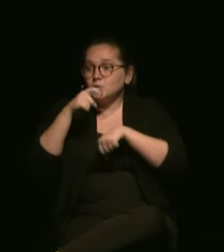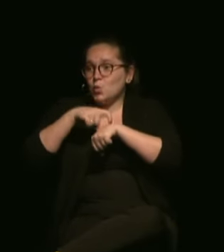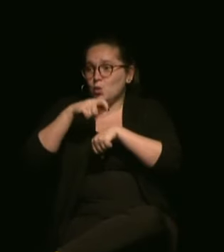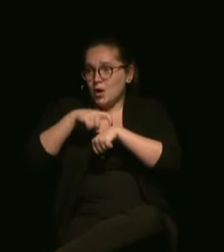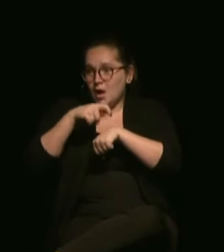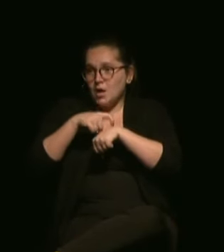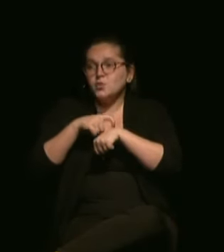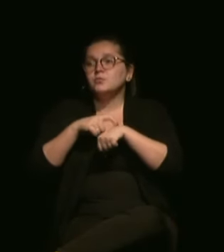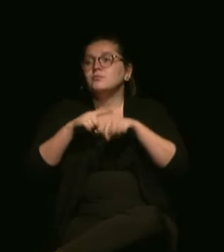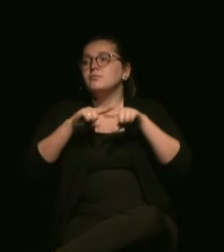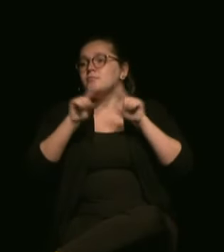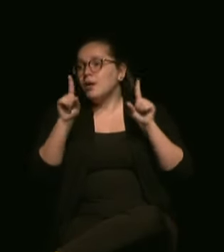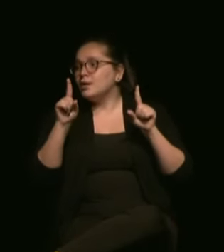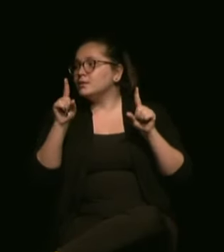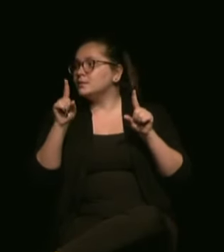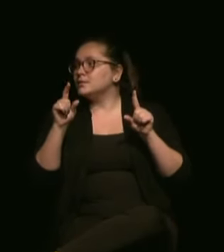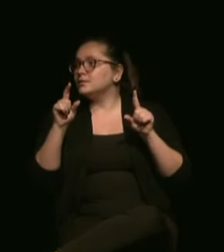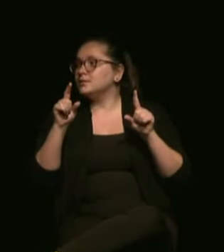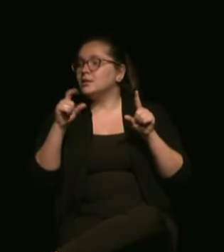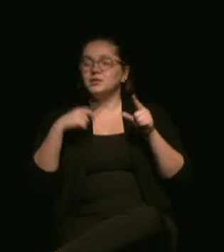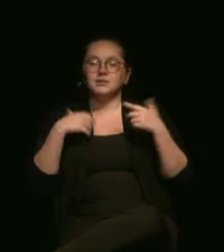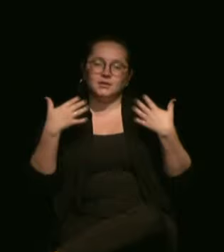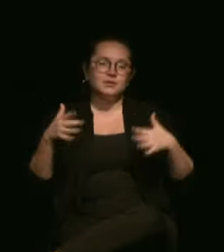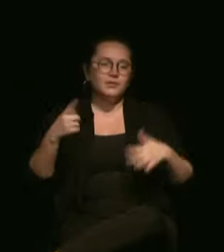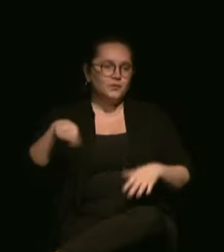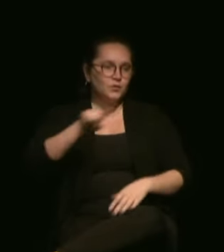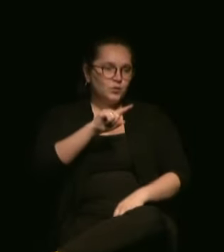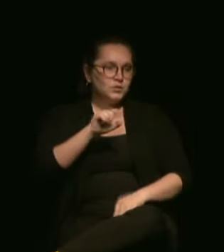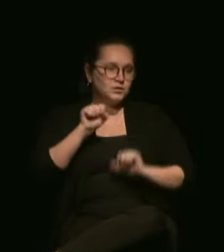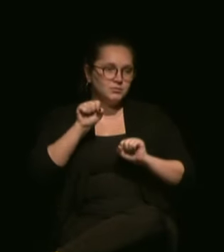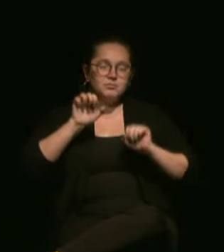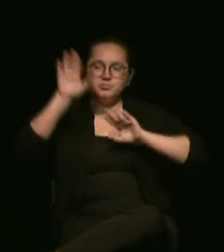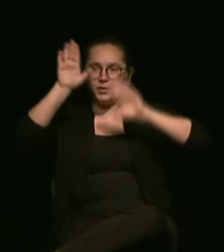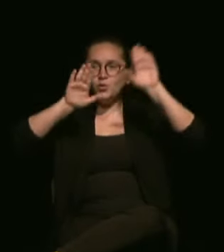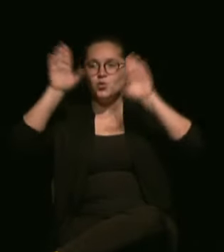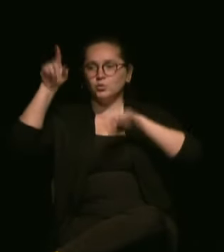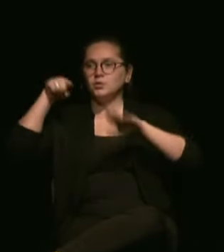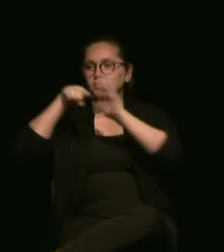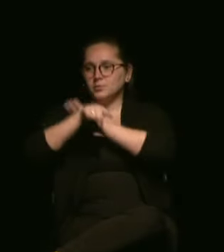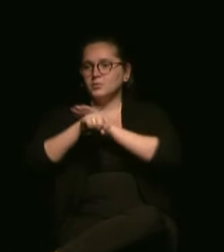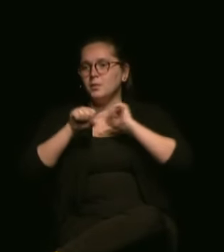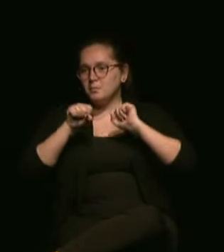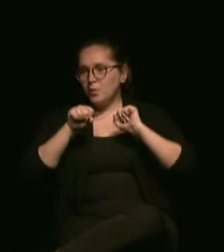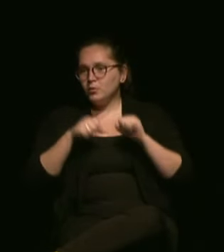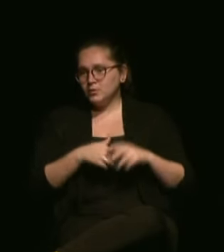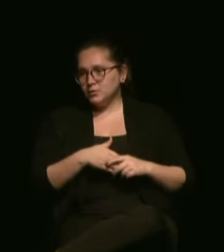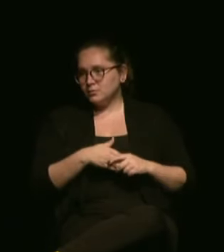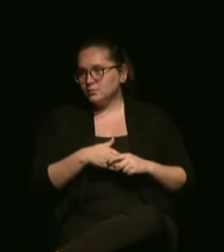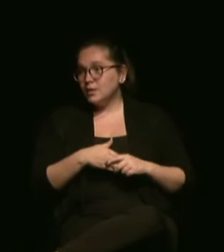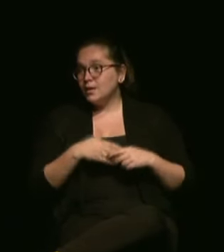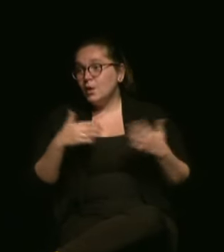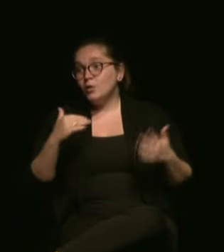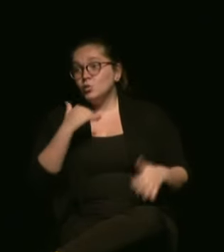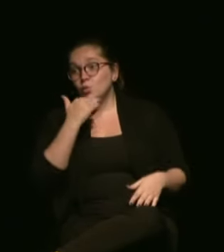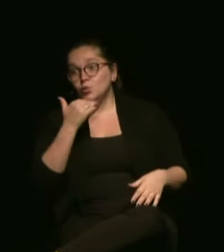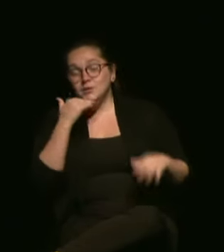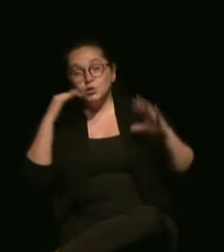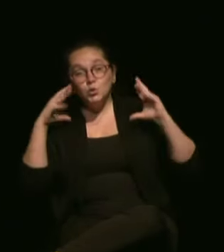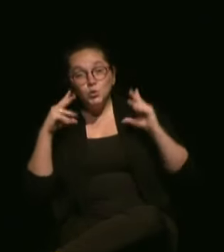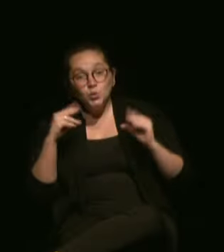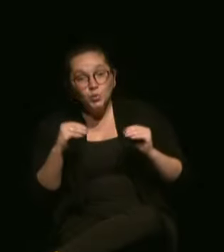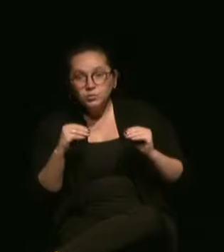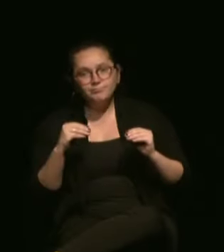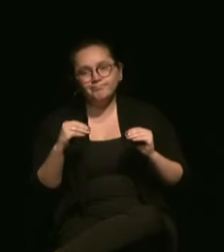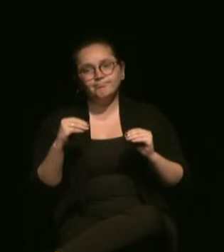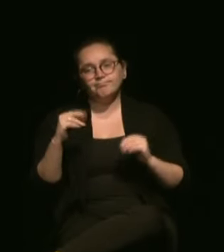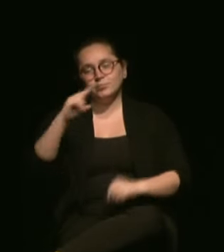mas a gente não queria abrir mão da possibilidade de fazer algumas perguntas. Talvez a gente não consiga fazer todas.